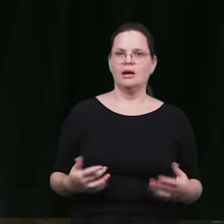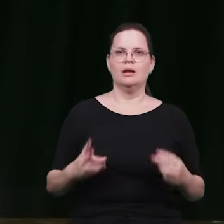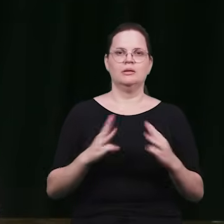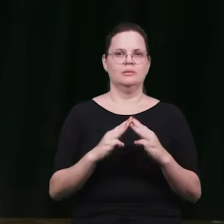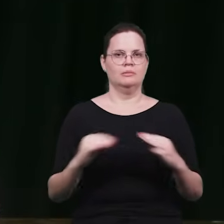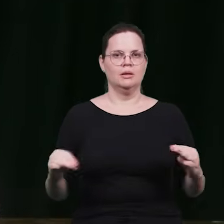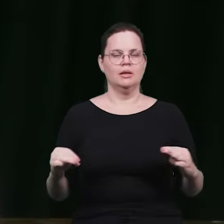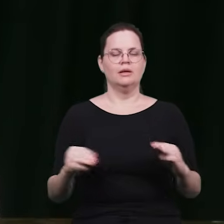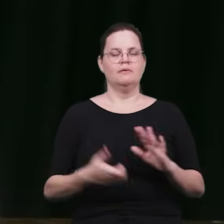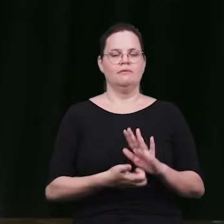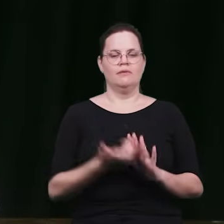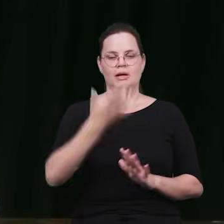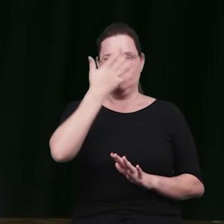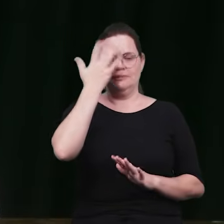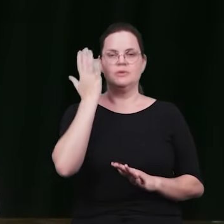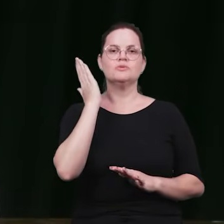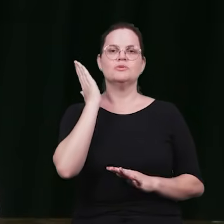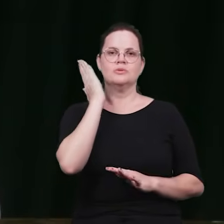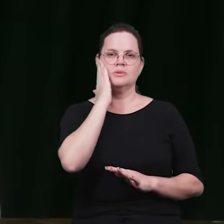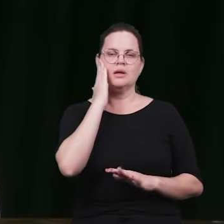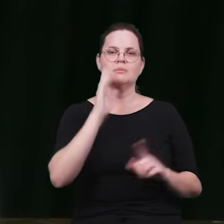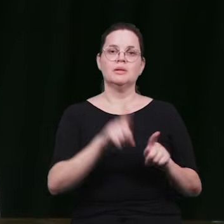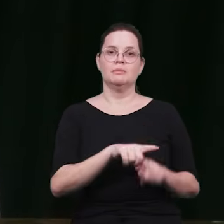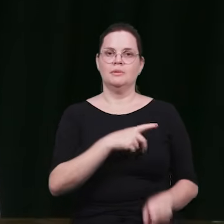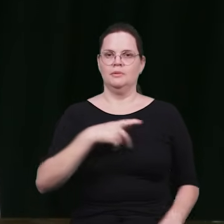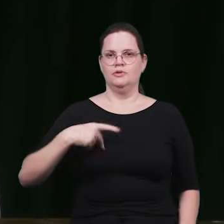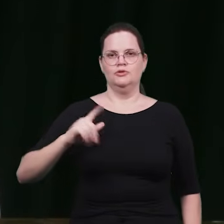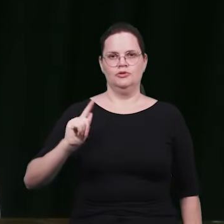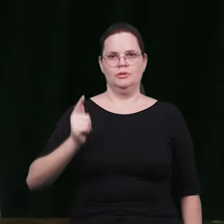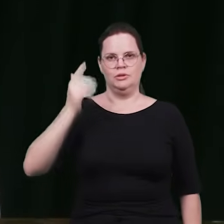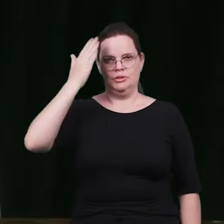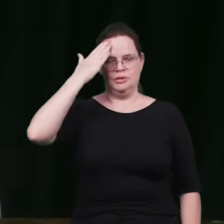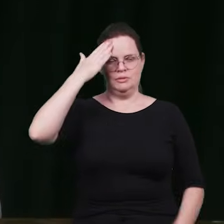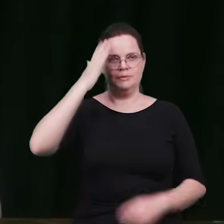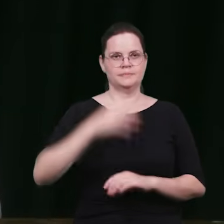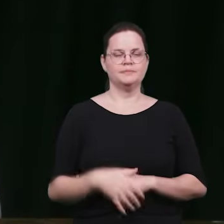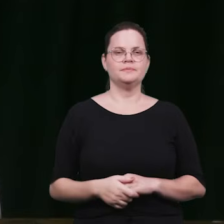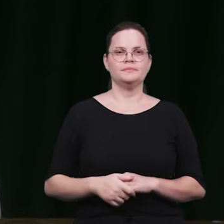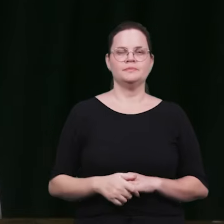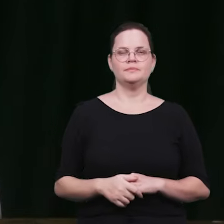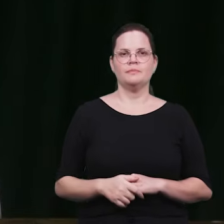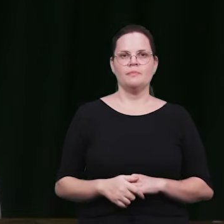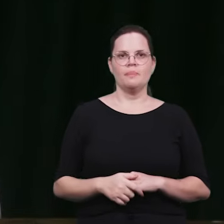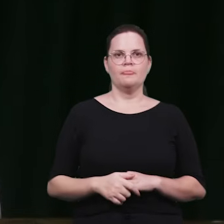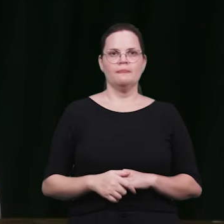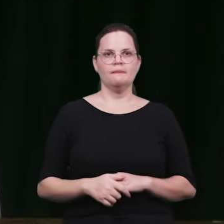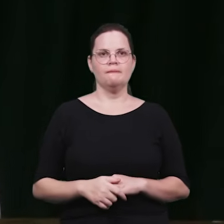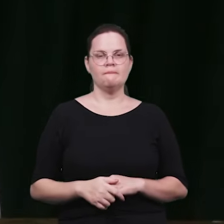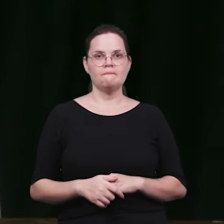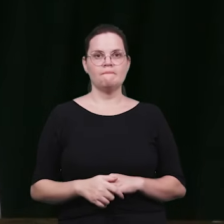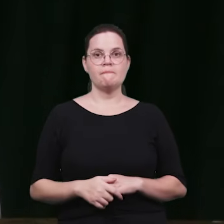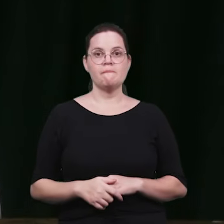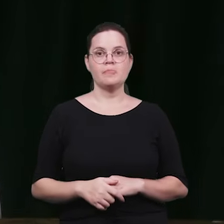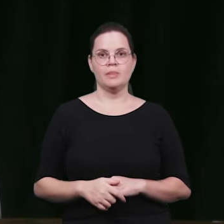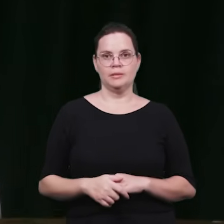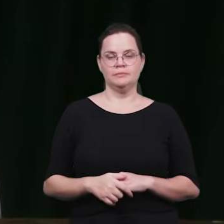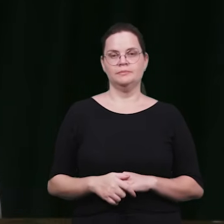já ouviram a respeito disso, um testemunho do próprio pastor de Deuti. que ele estava no